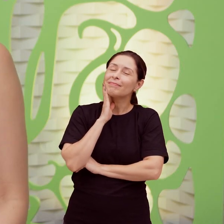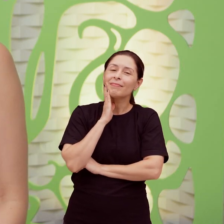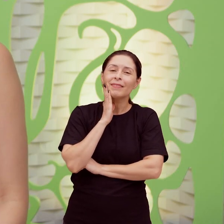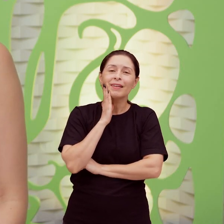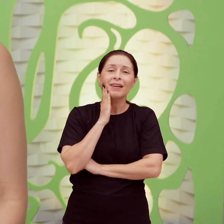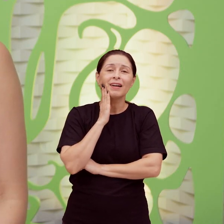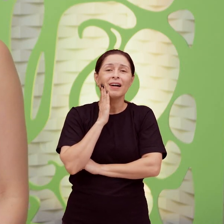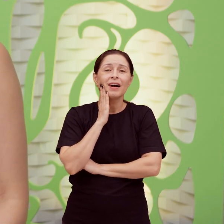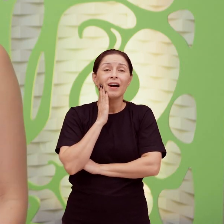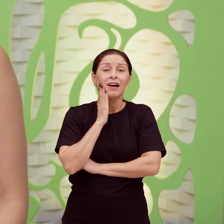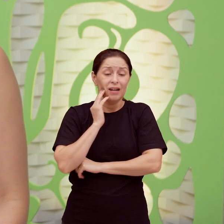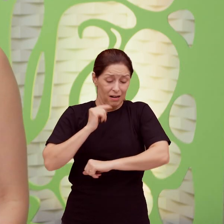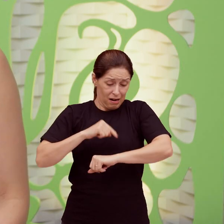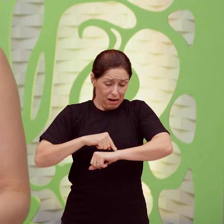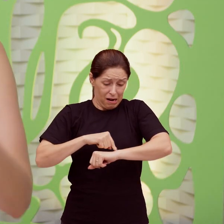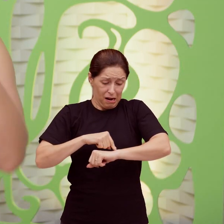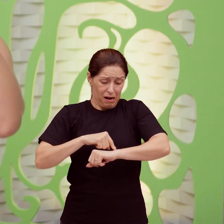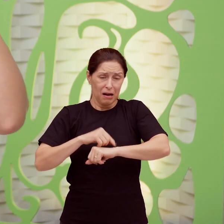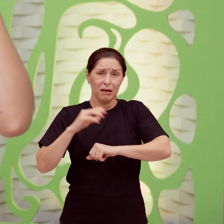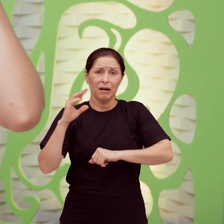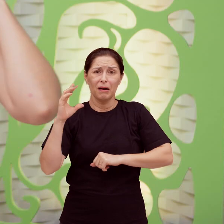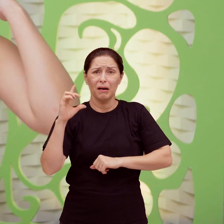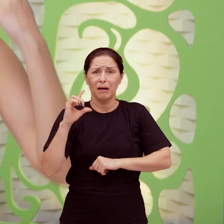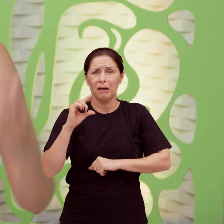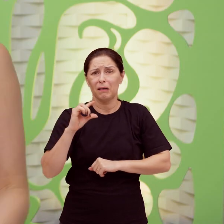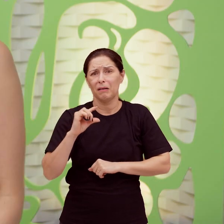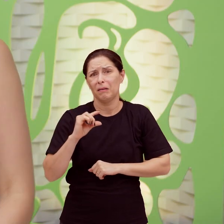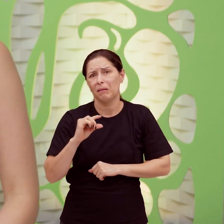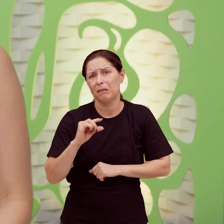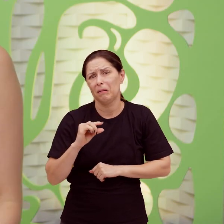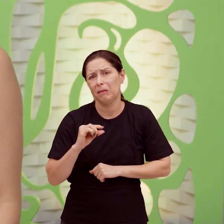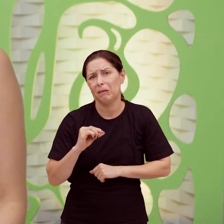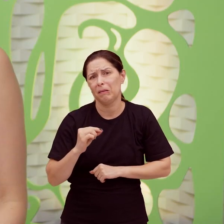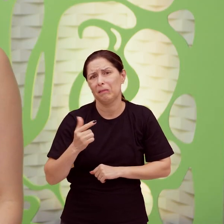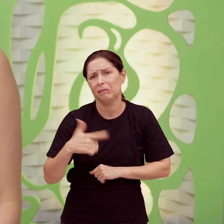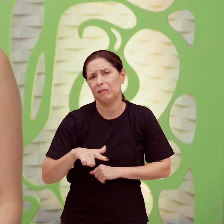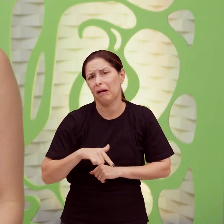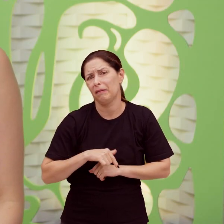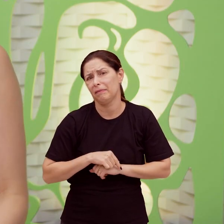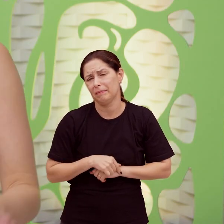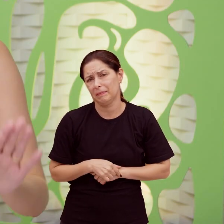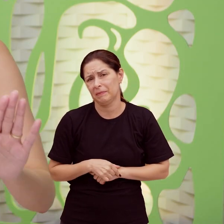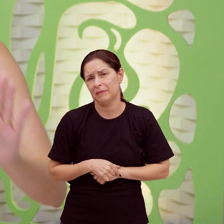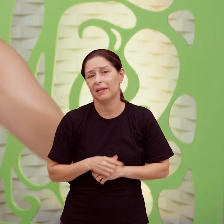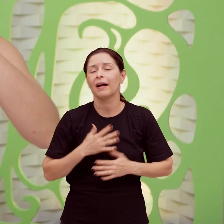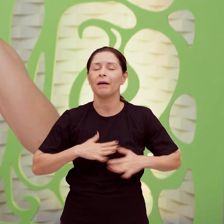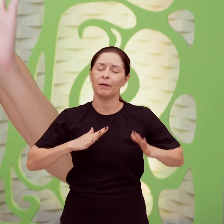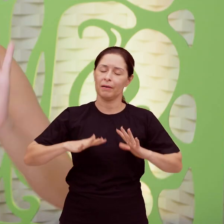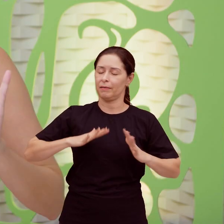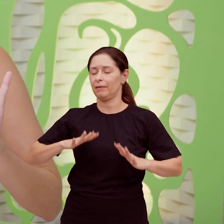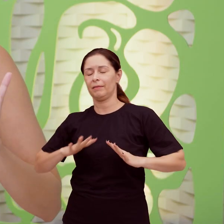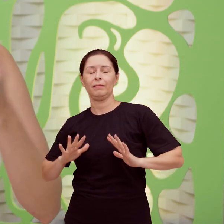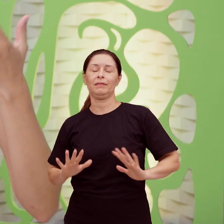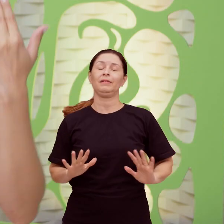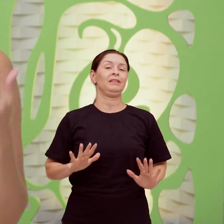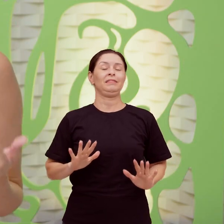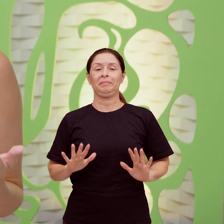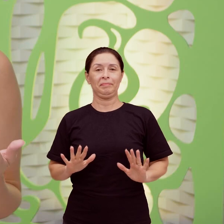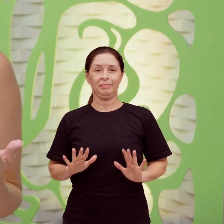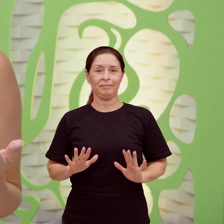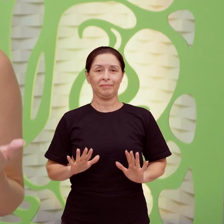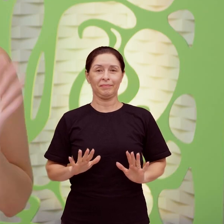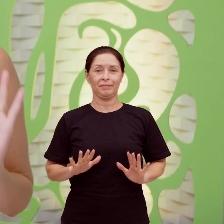Vocês não sabem. O nosso tempo tá acabando. Ai, não. De novo, não. Mas calma.